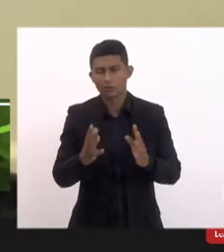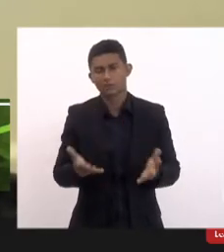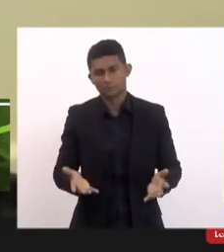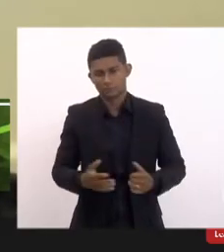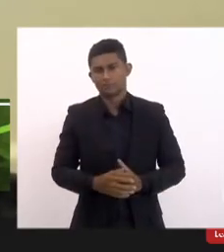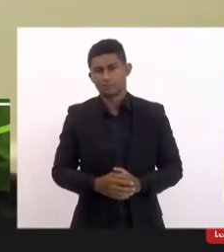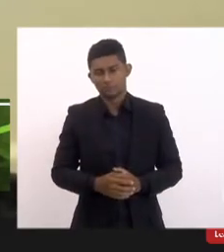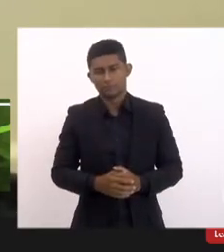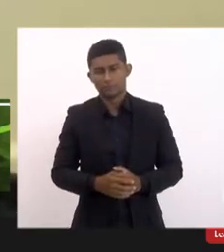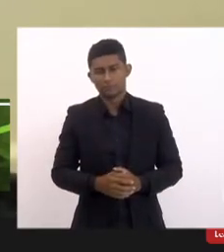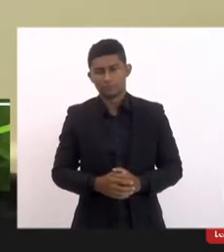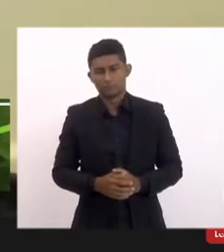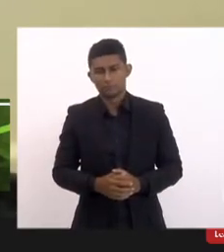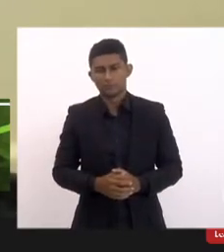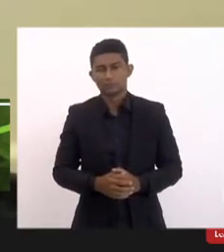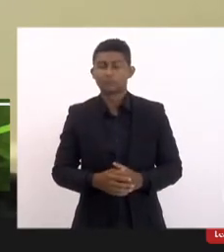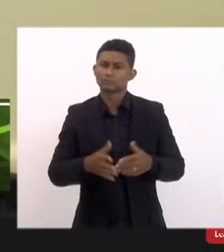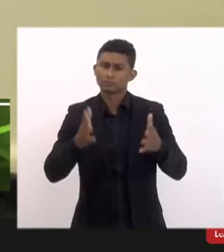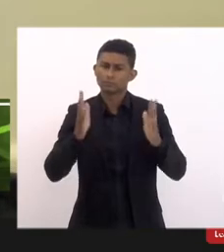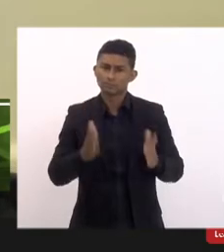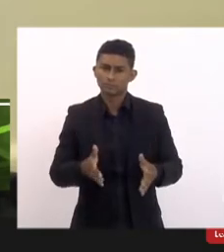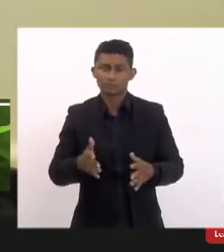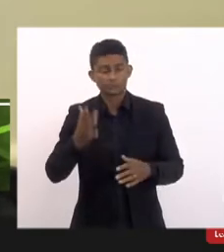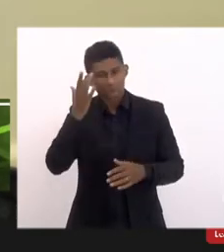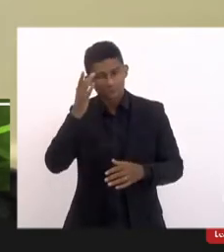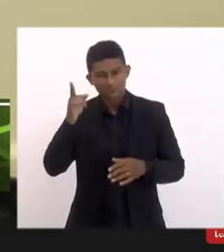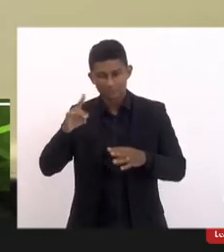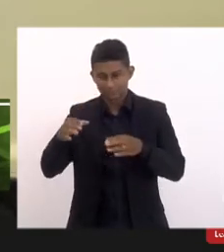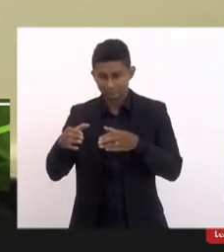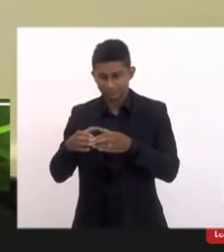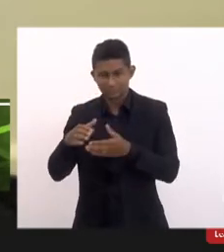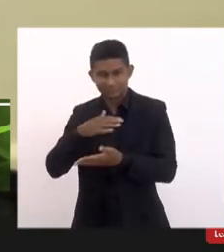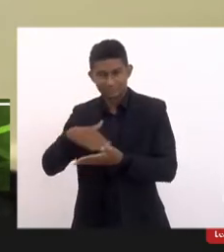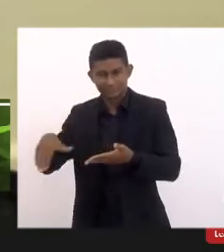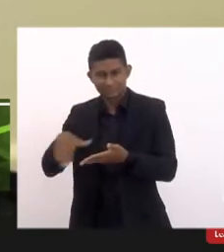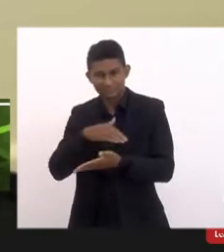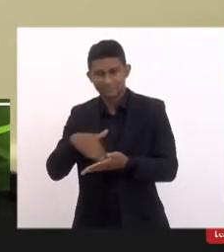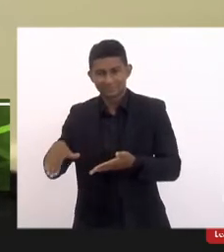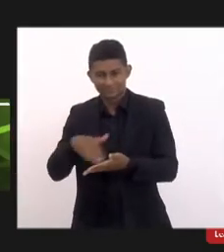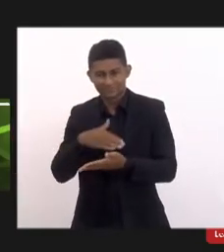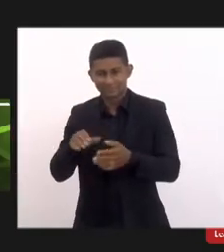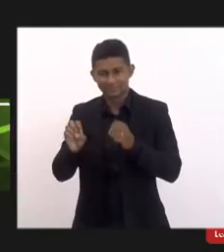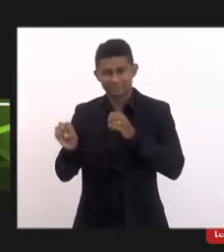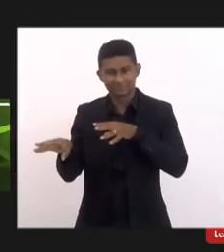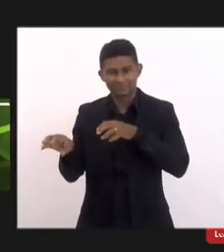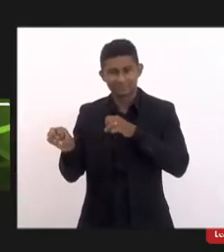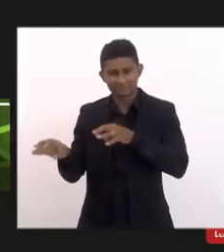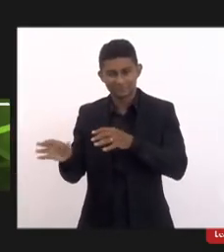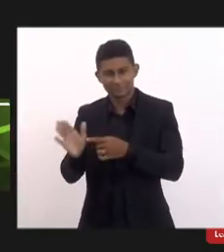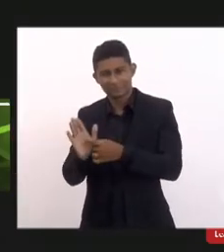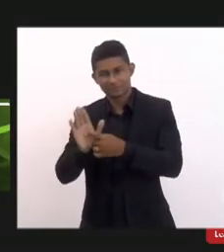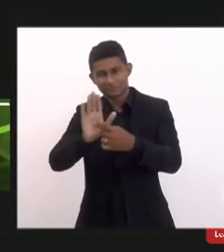que a equipe da SEDUC deve falar sobre o decreto, a gente